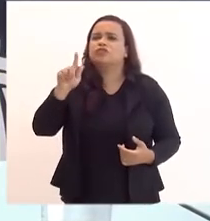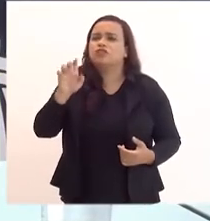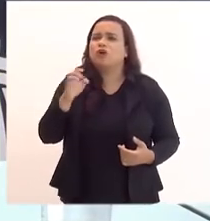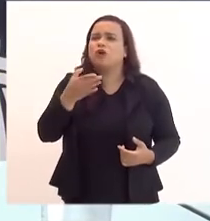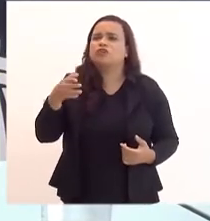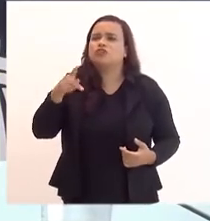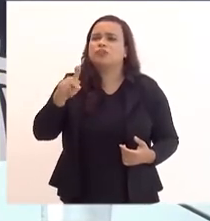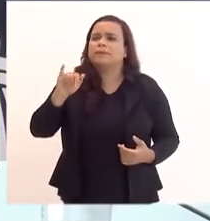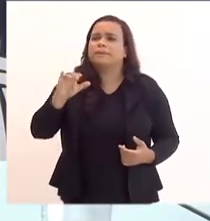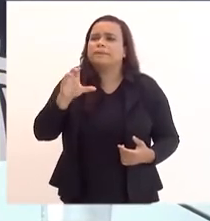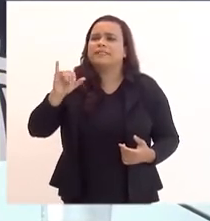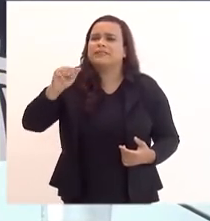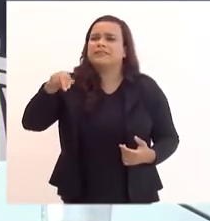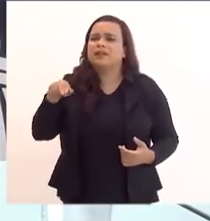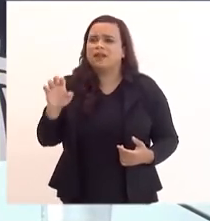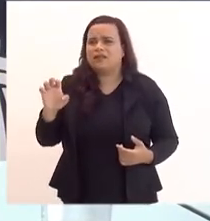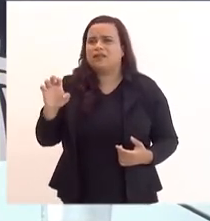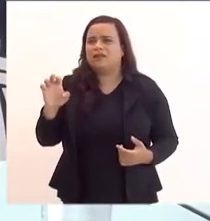incluiu